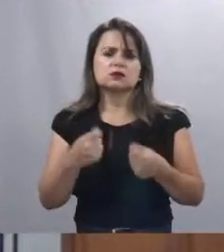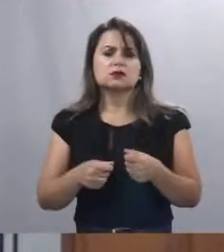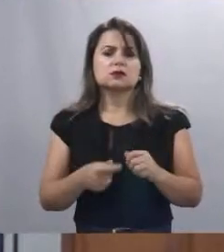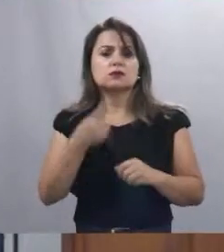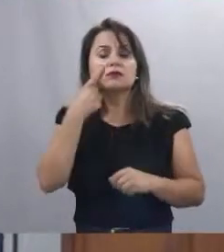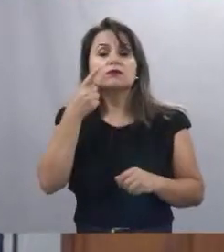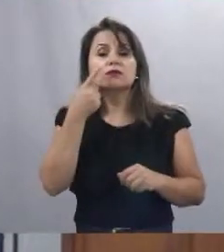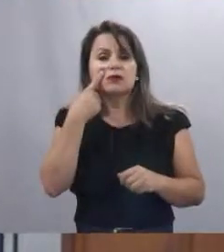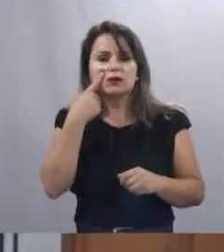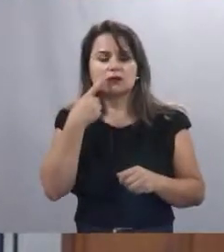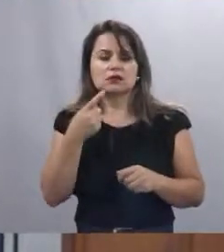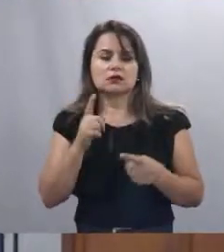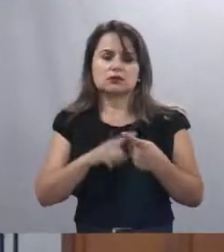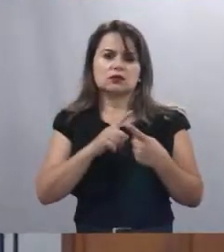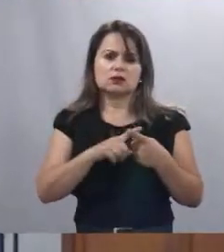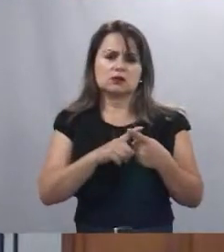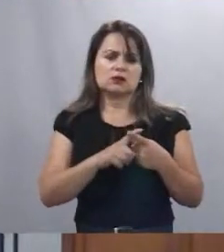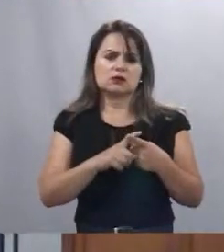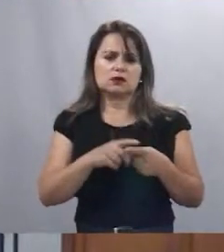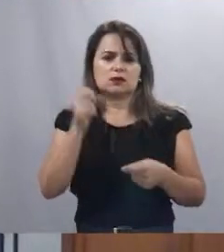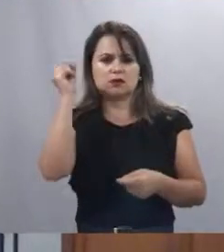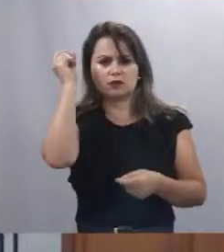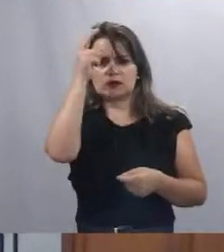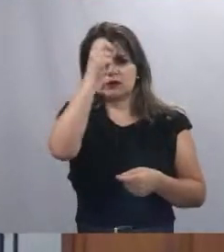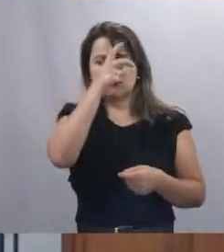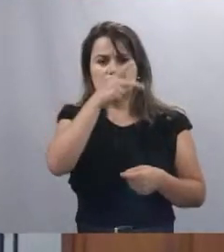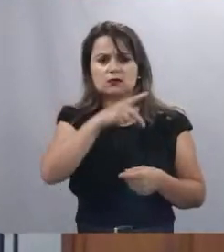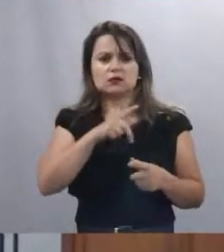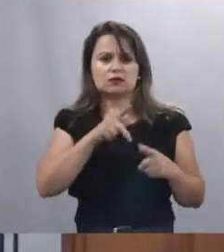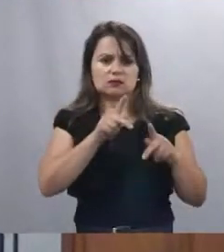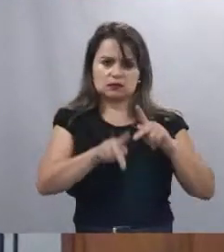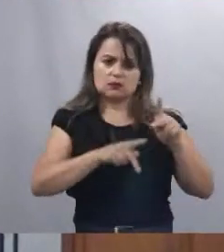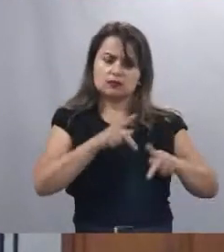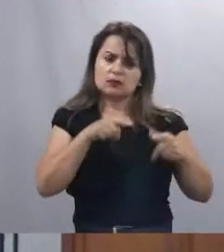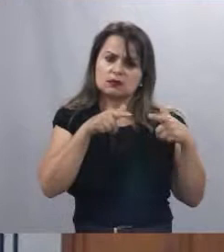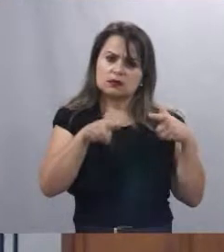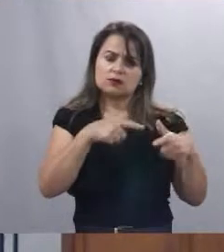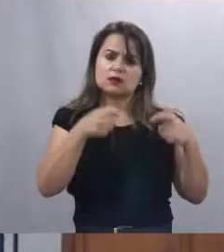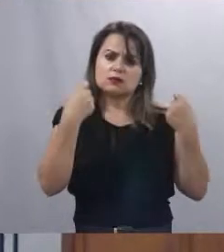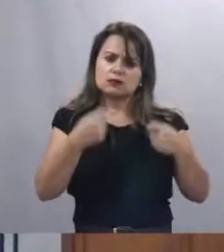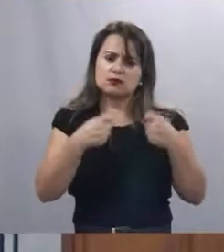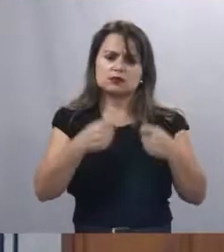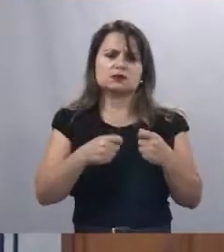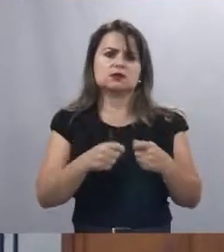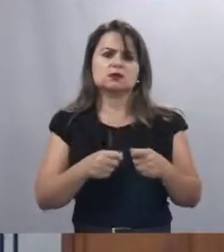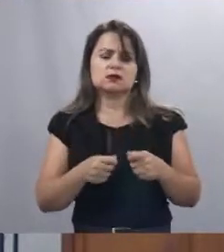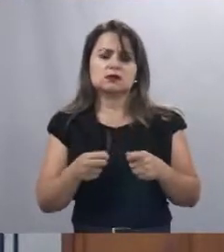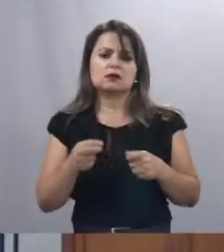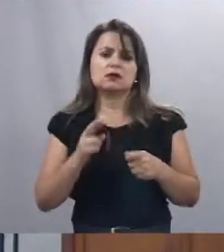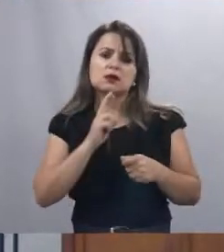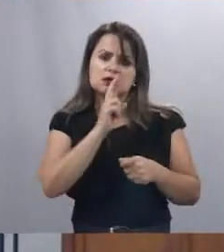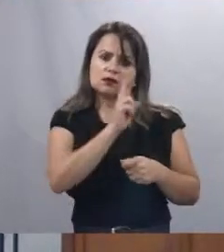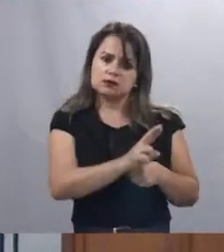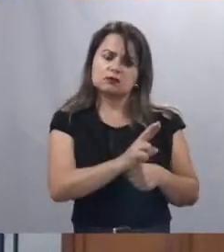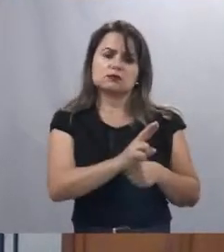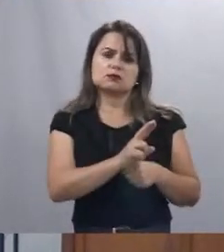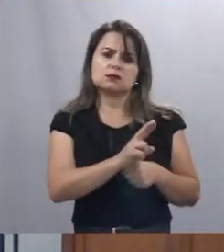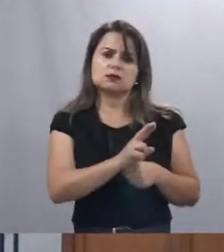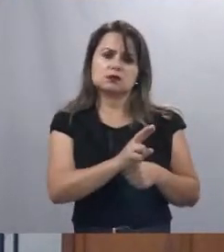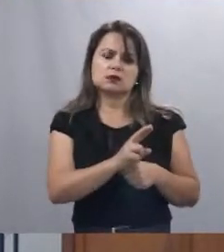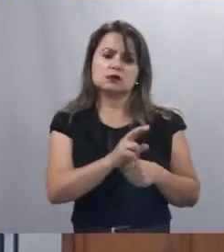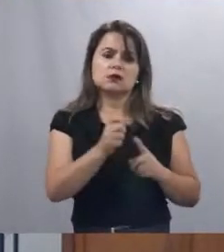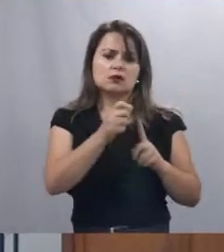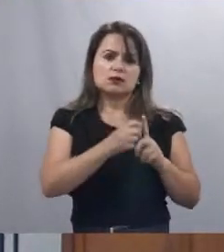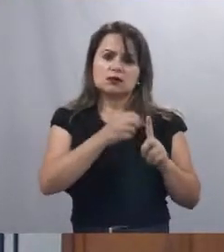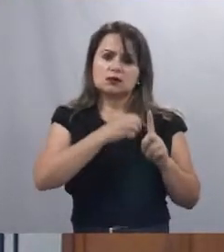funcionários precisam dessa resposta. Então, eu estou aqui cobrando o prefeito municipal, o senhor Levi, que eu estive conversando hoje, que realmente